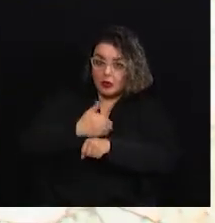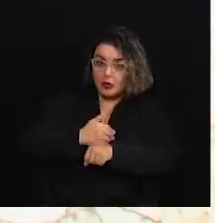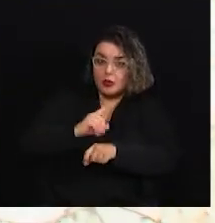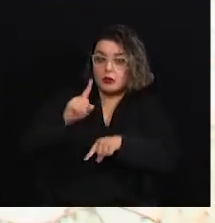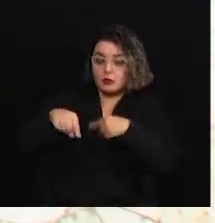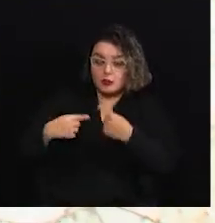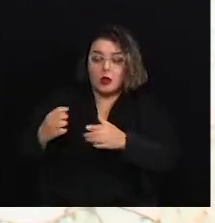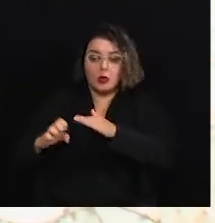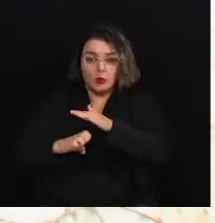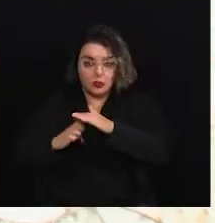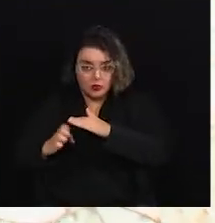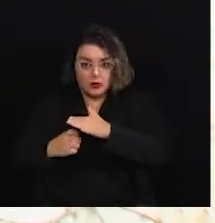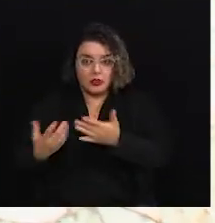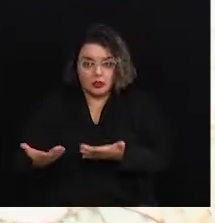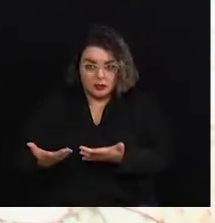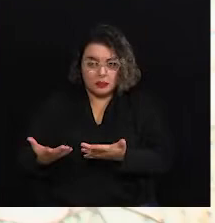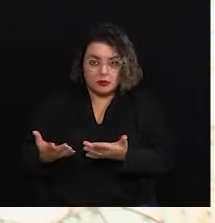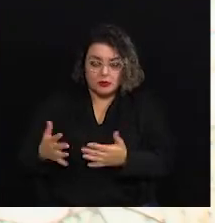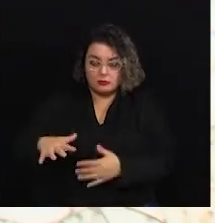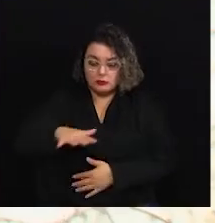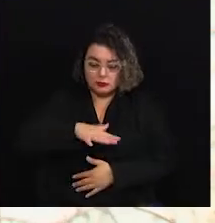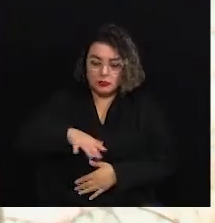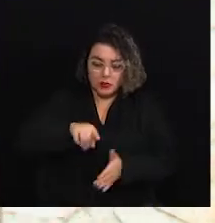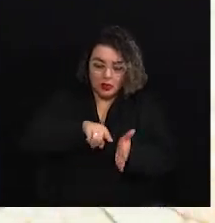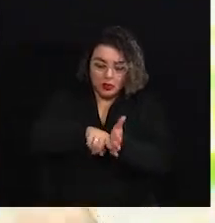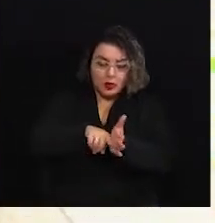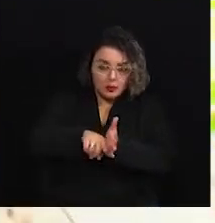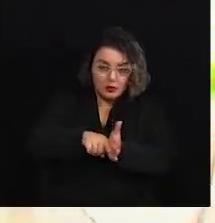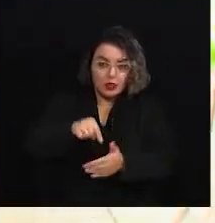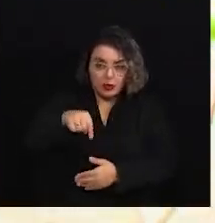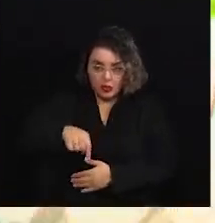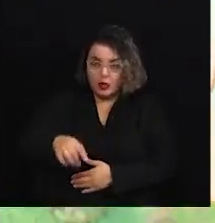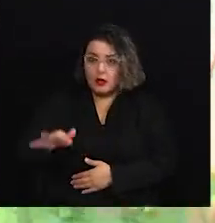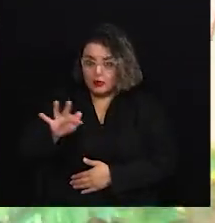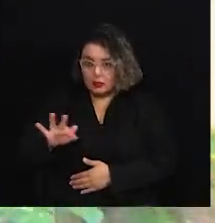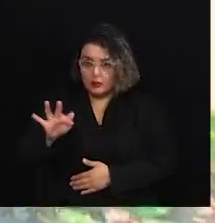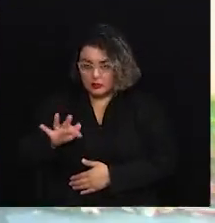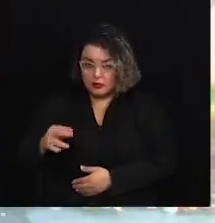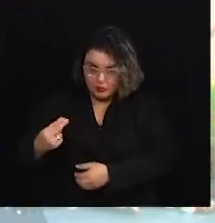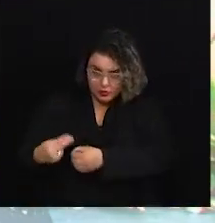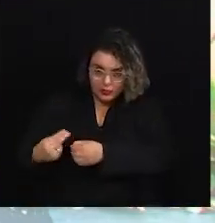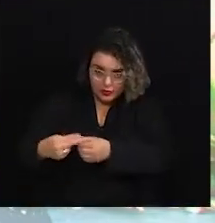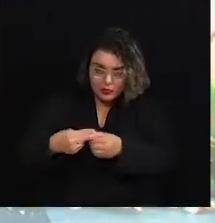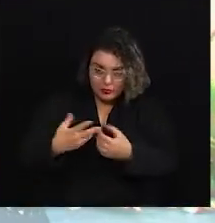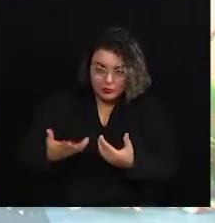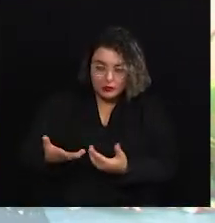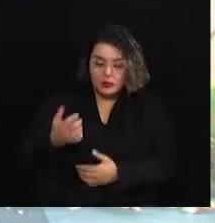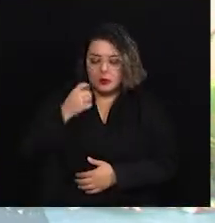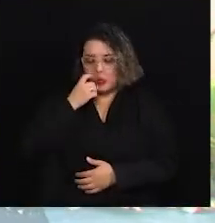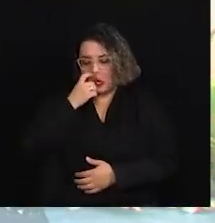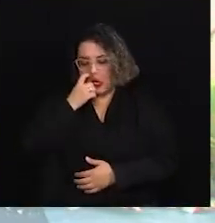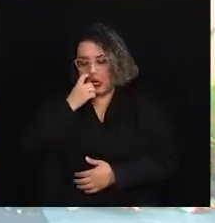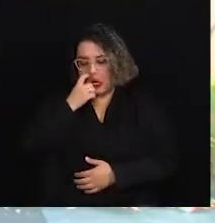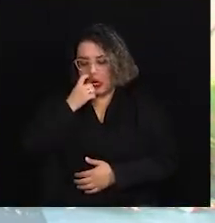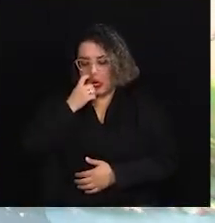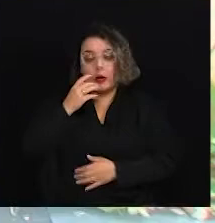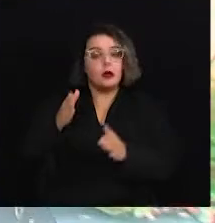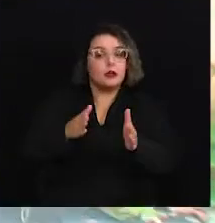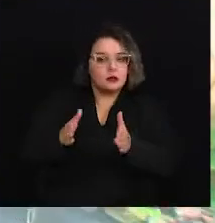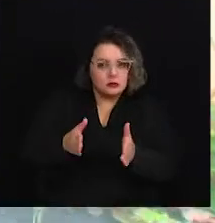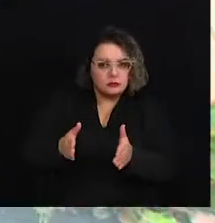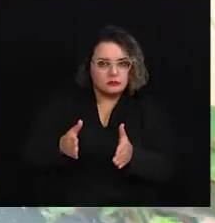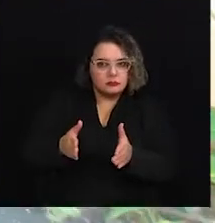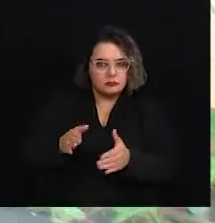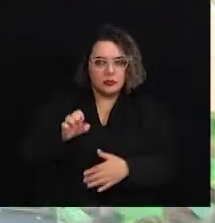anteriormente numa outra empresa ligada ao setor de pesquisa aqui da Universidade Estadual de Campinas, ela está